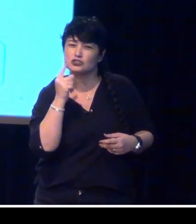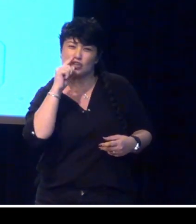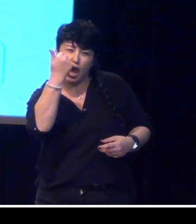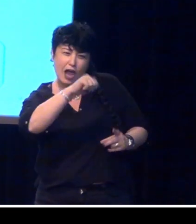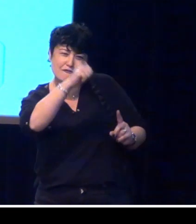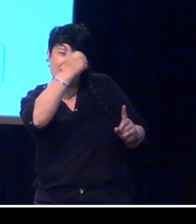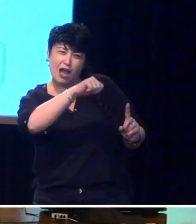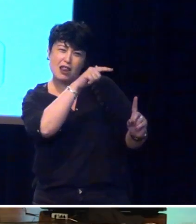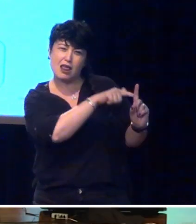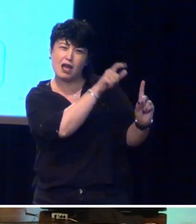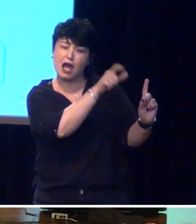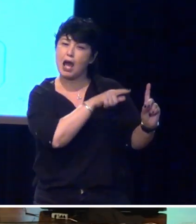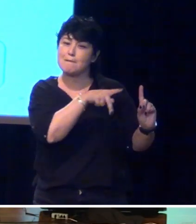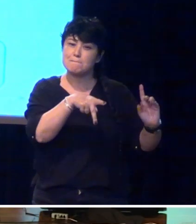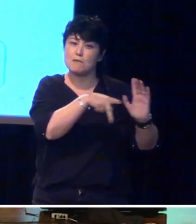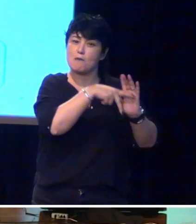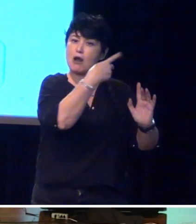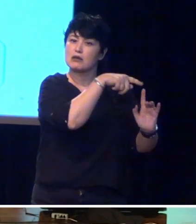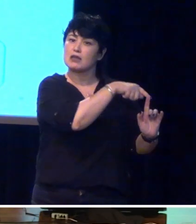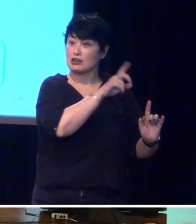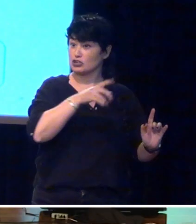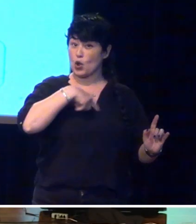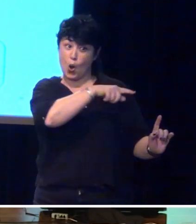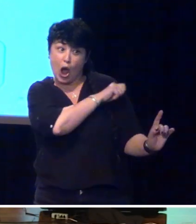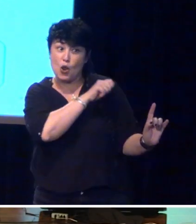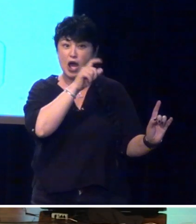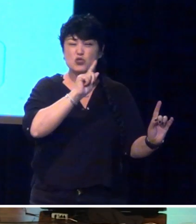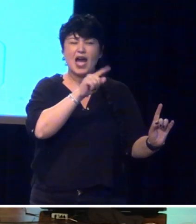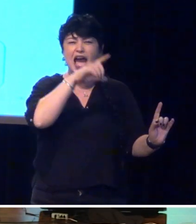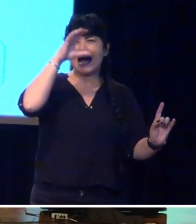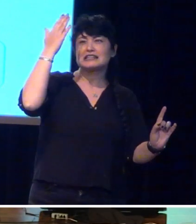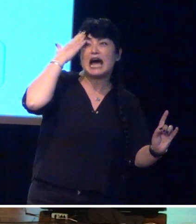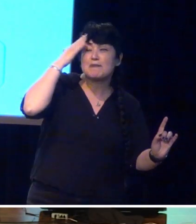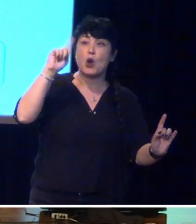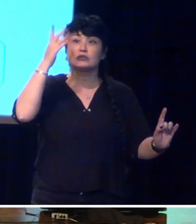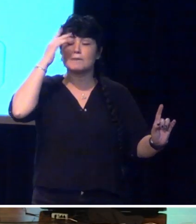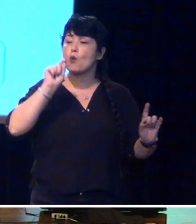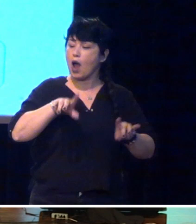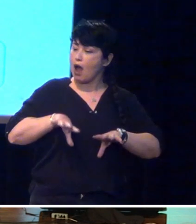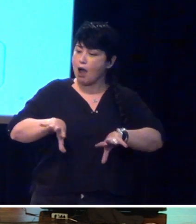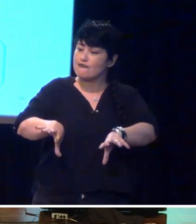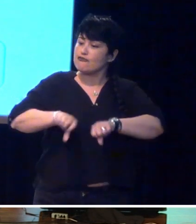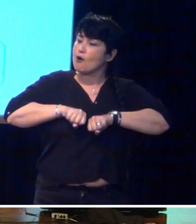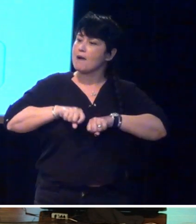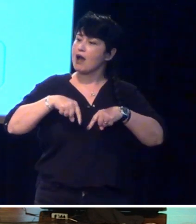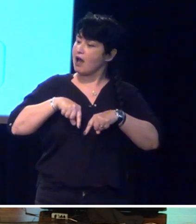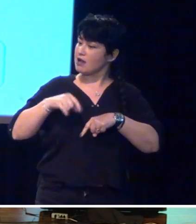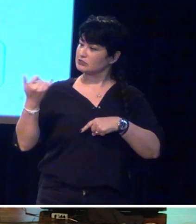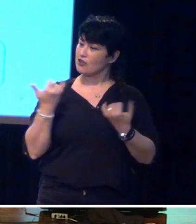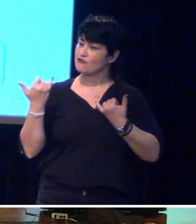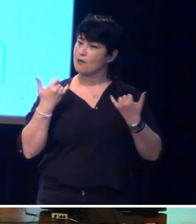avaliar a apropriação. Não é mais se o aluno aprendeu ou não aprendeu, é como que ele se apropria desse conhecimento, desse